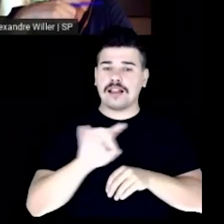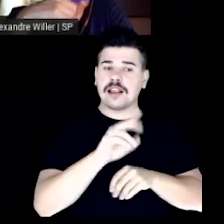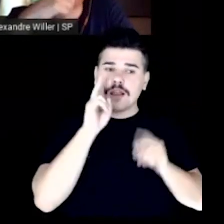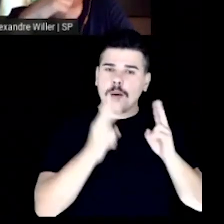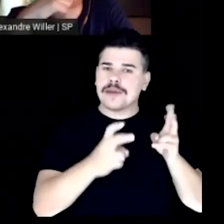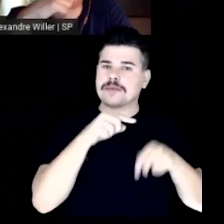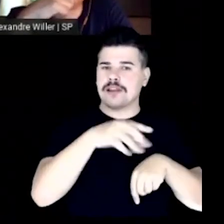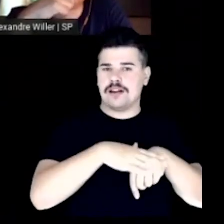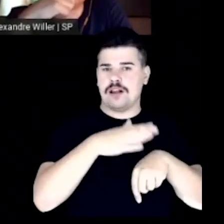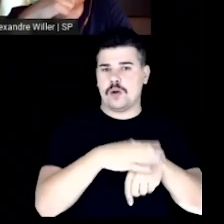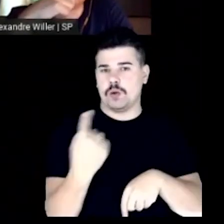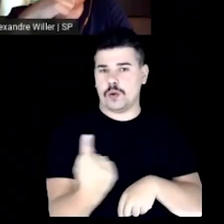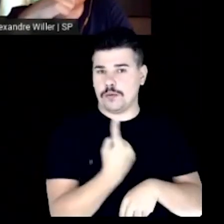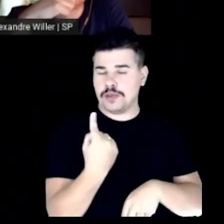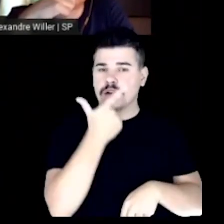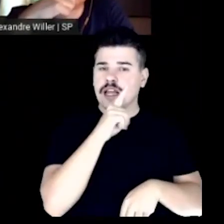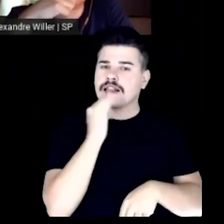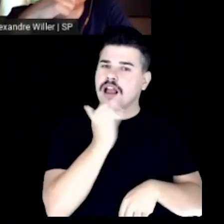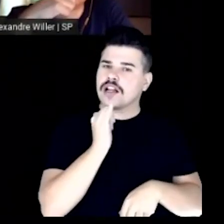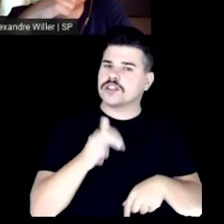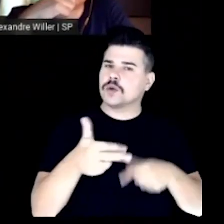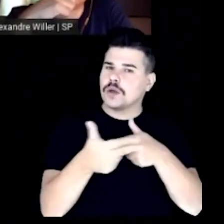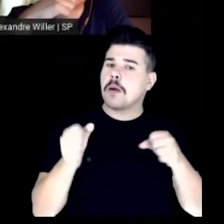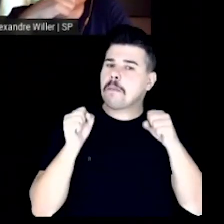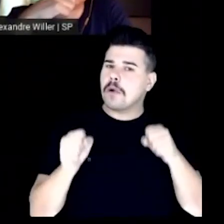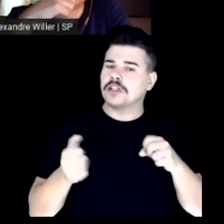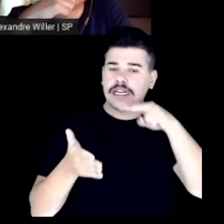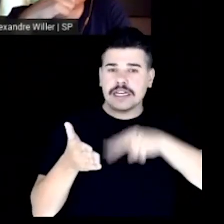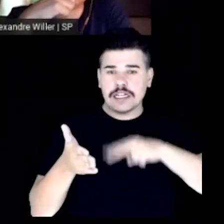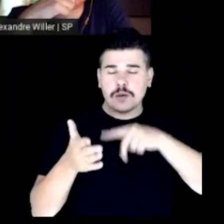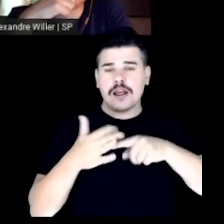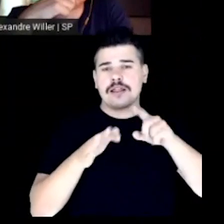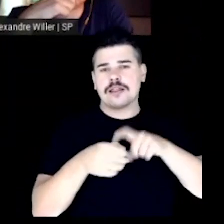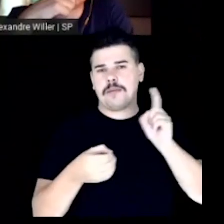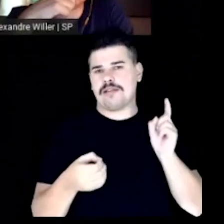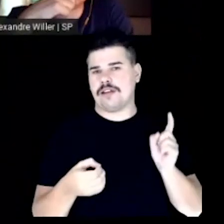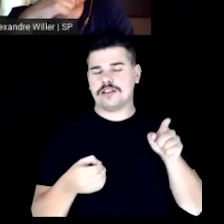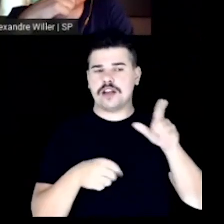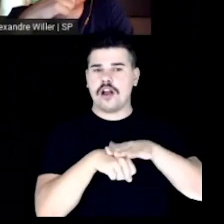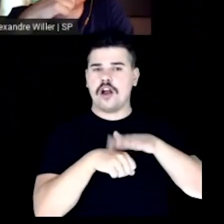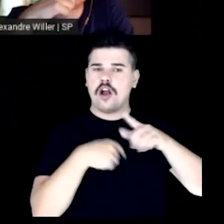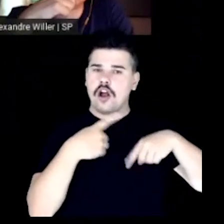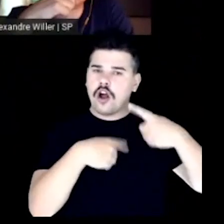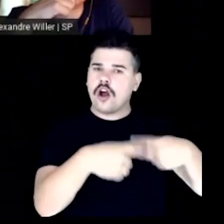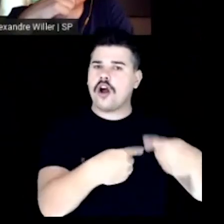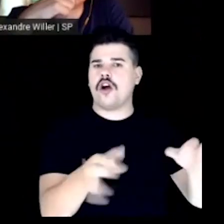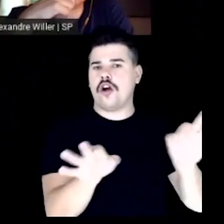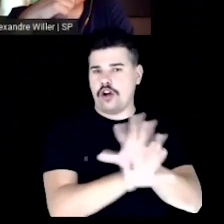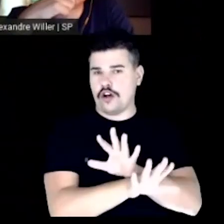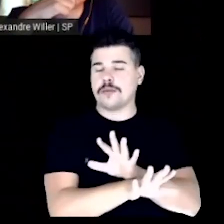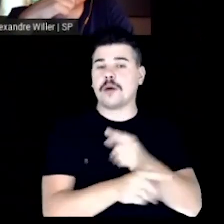foi um momento que eu percebi que eles tinham uma certa autonomia narrativa, eles poderiam ser lidos, né, independentemente de uma